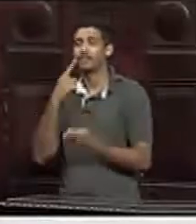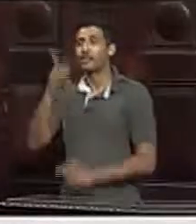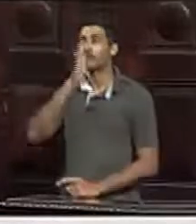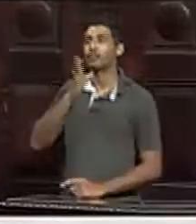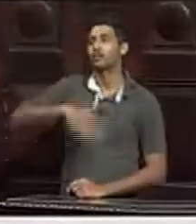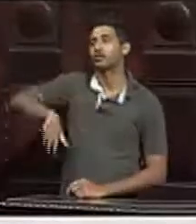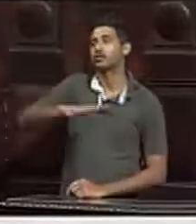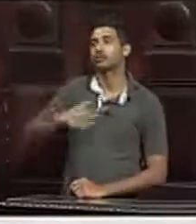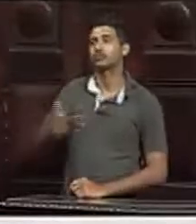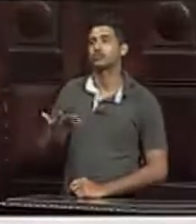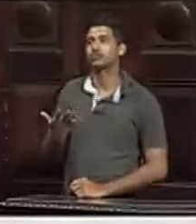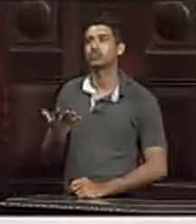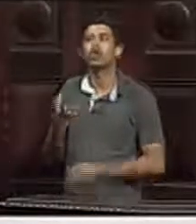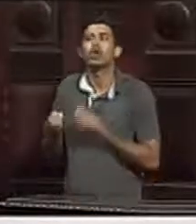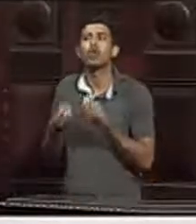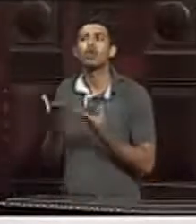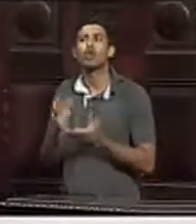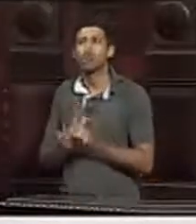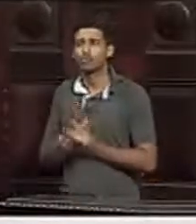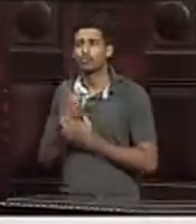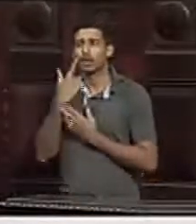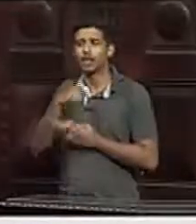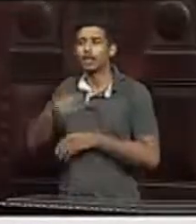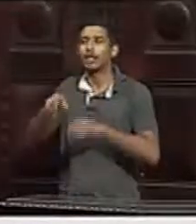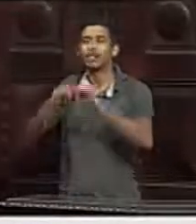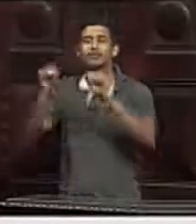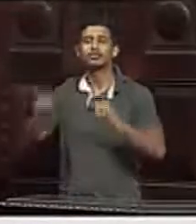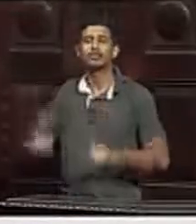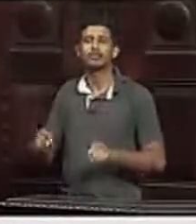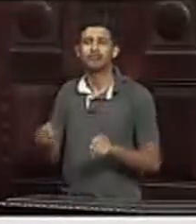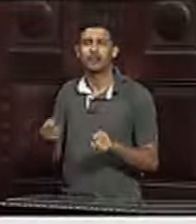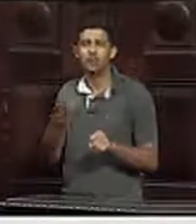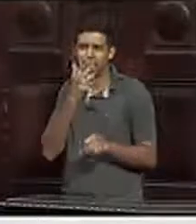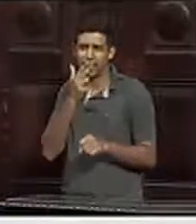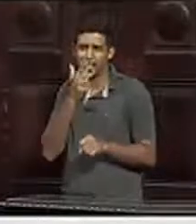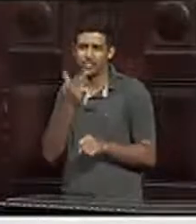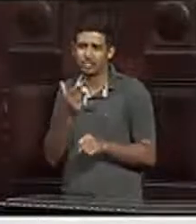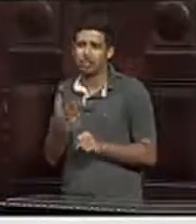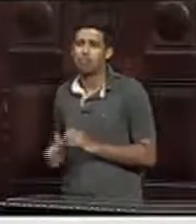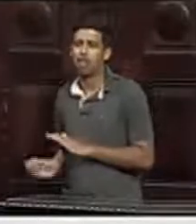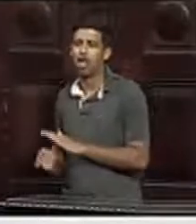nacional são os sistemas que lavam o dinheiro.